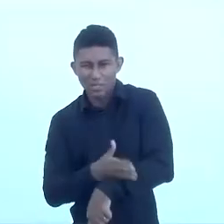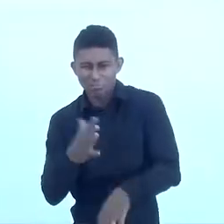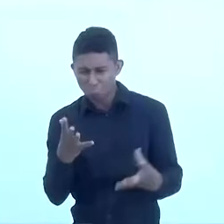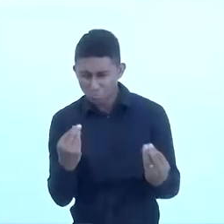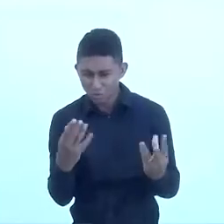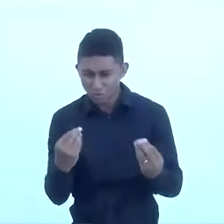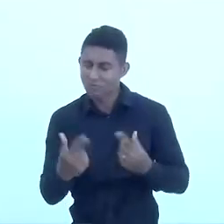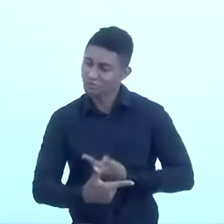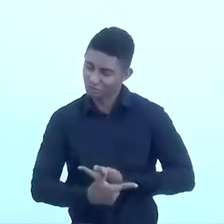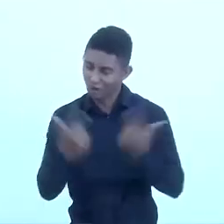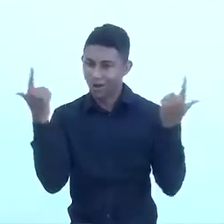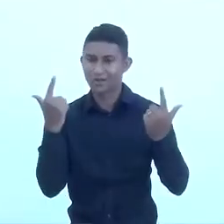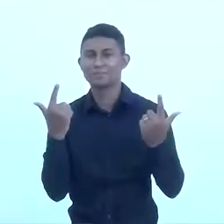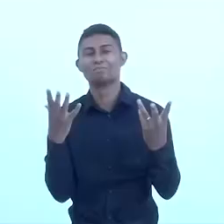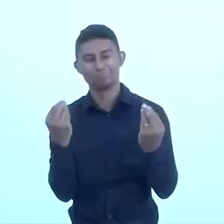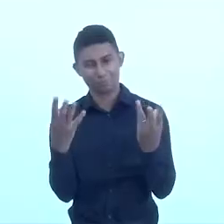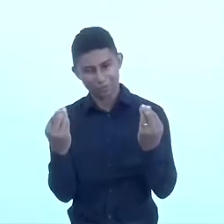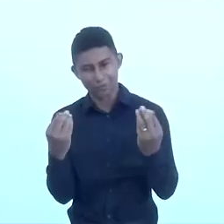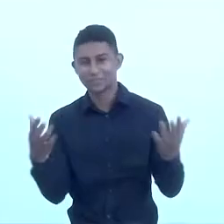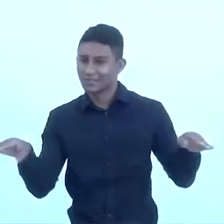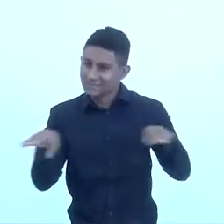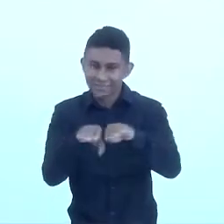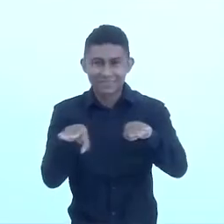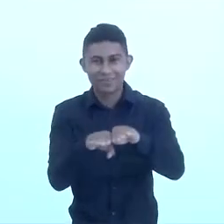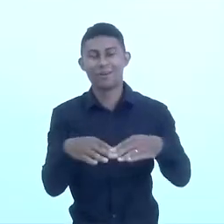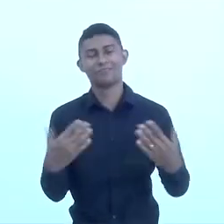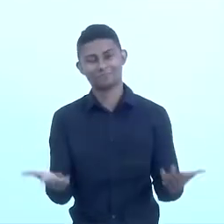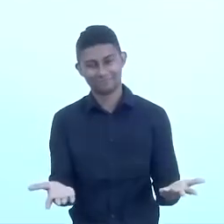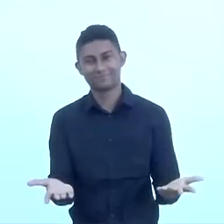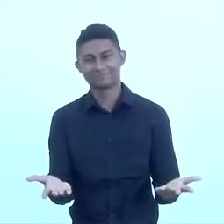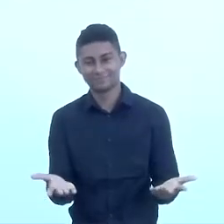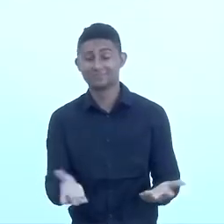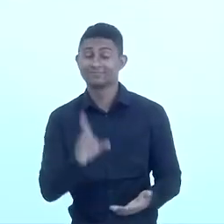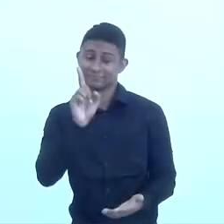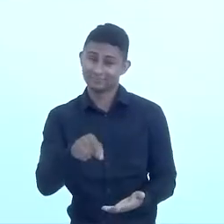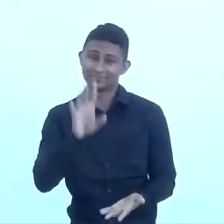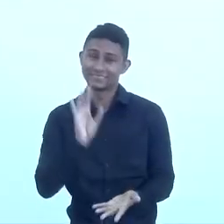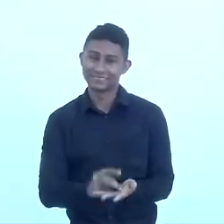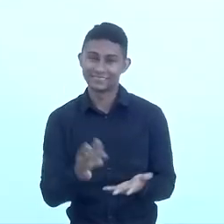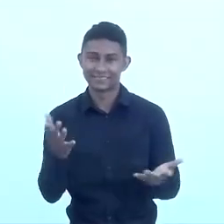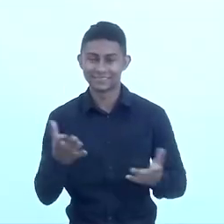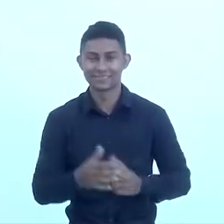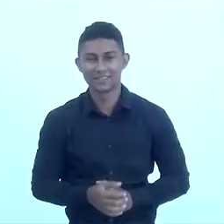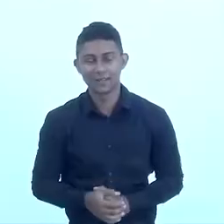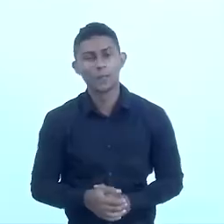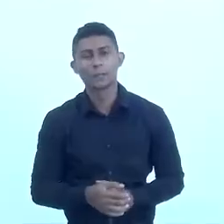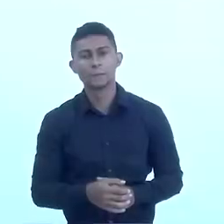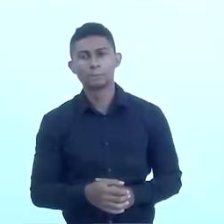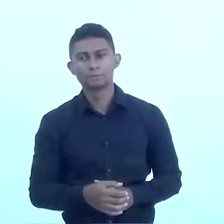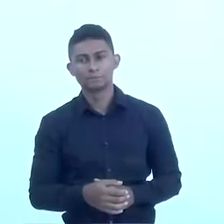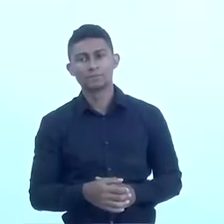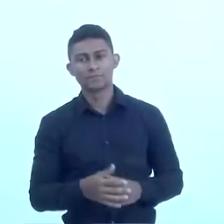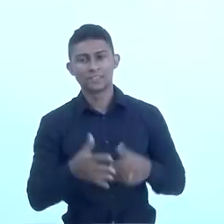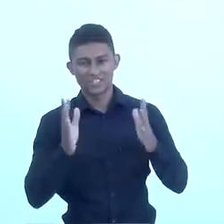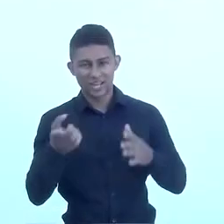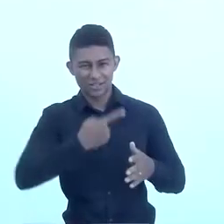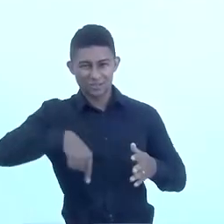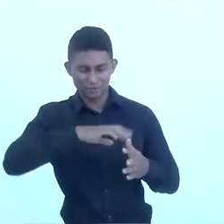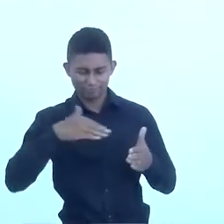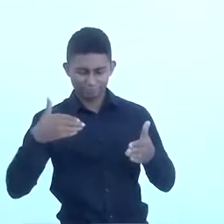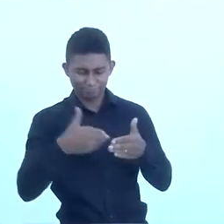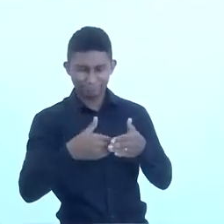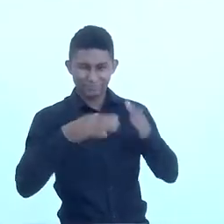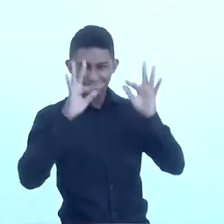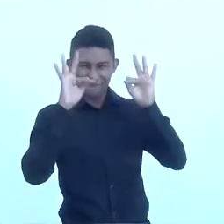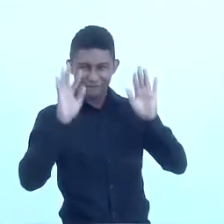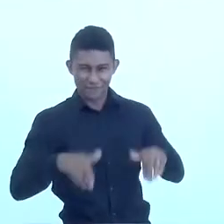mais sorte eu tenho. Mas quanto mais eu treino, mais sorte eu tenho. Mas é isso. E aí eu queria, porque a gente está já